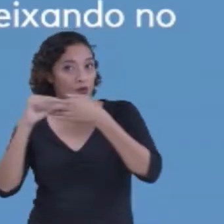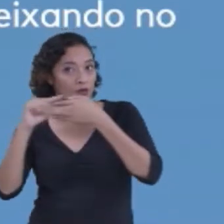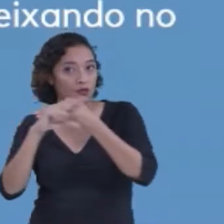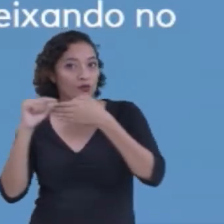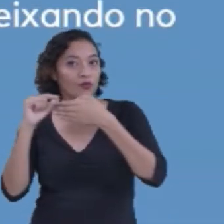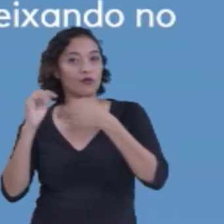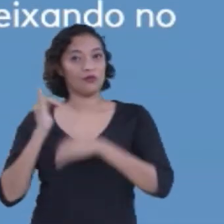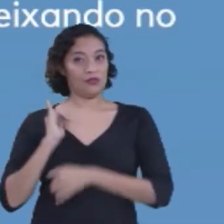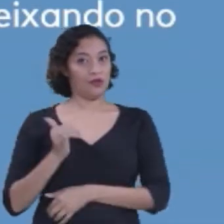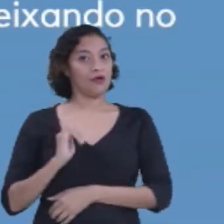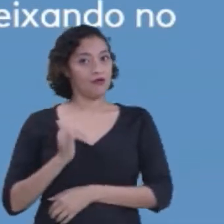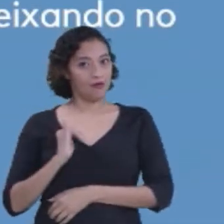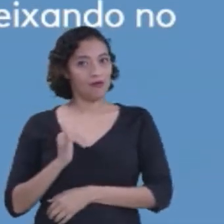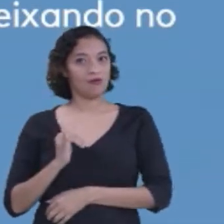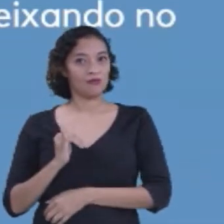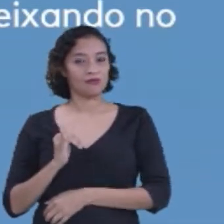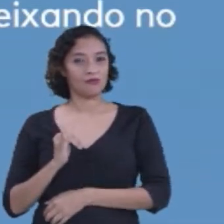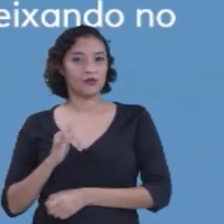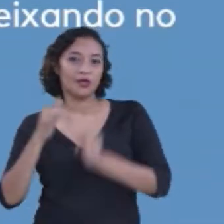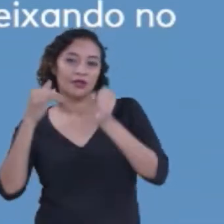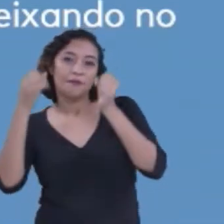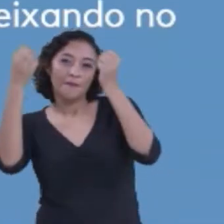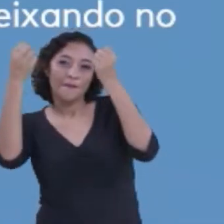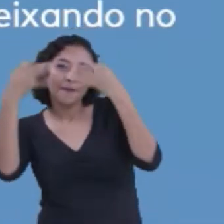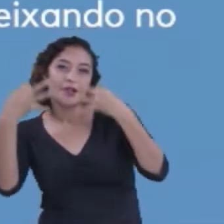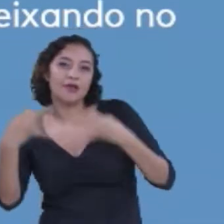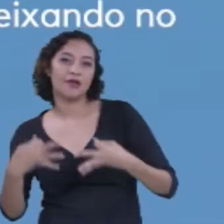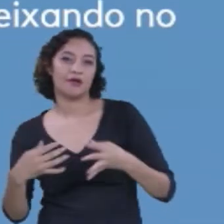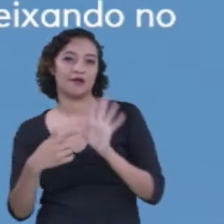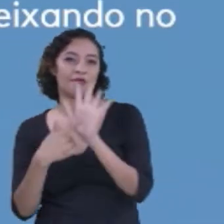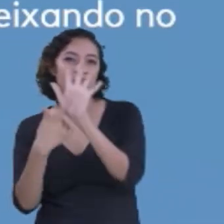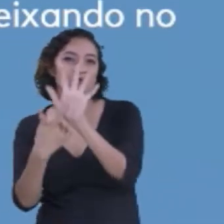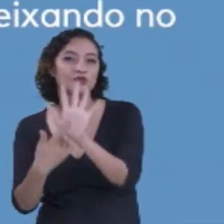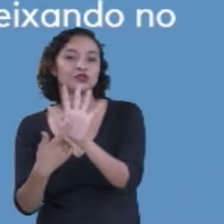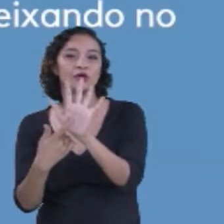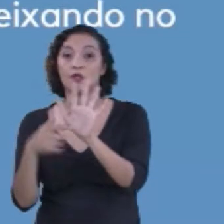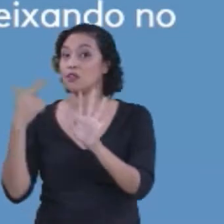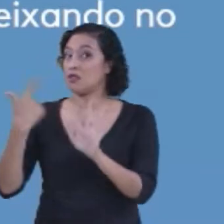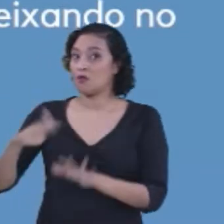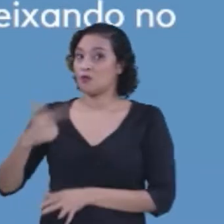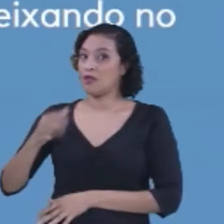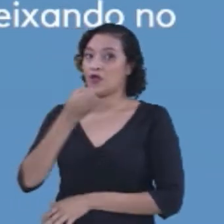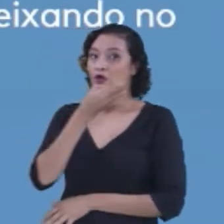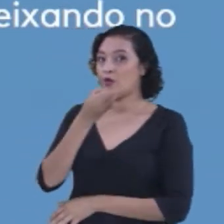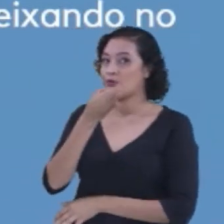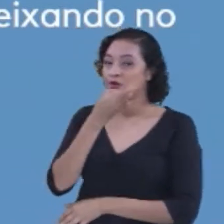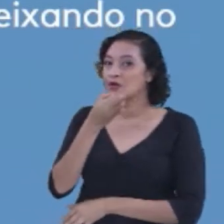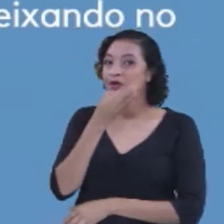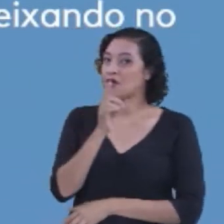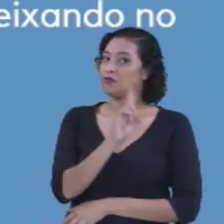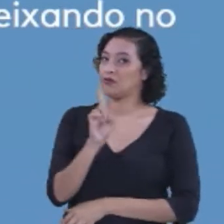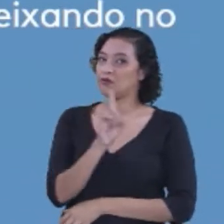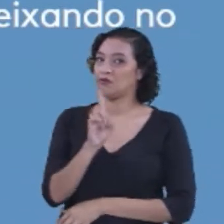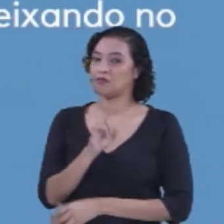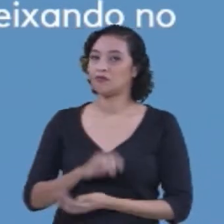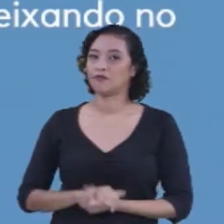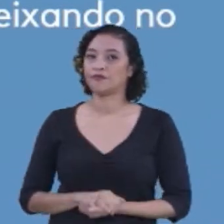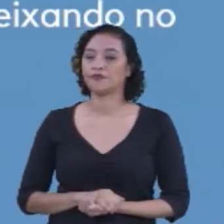narrou o fato, ele está contando o fato, ele não está dando nenhuma opinião a respeito. Agora, notem